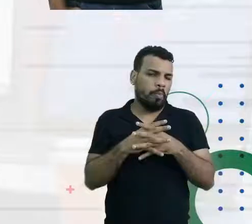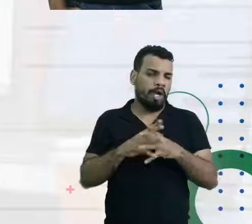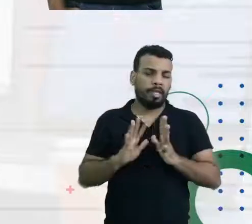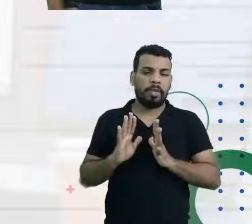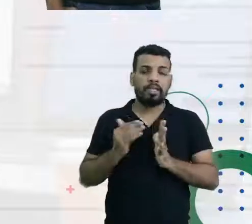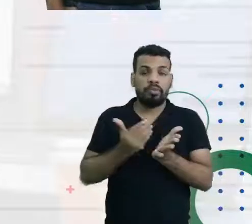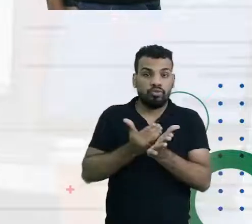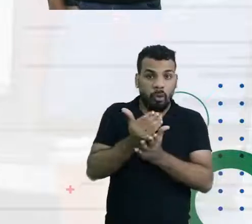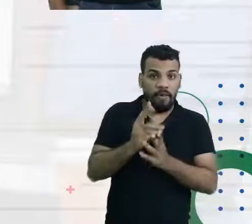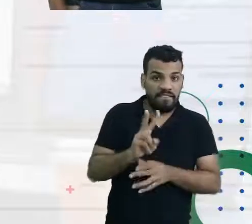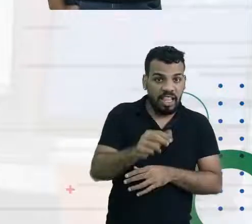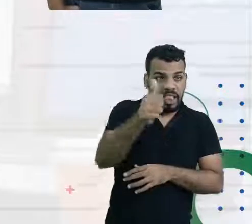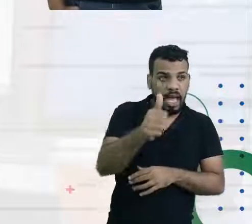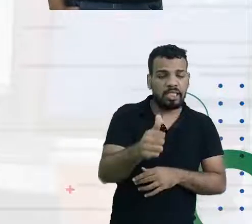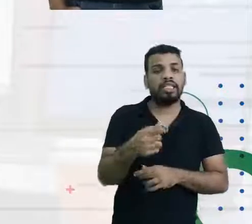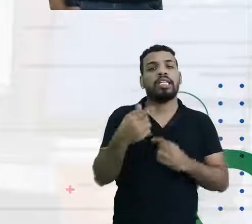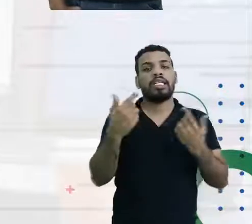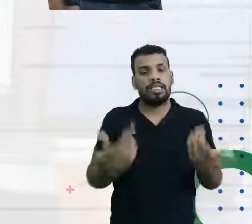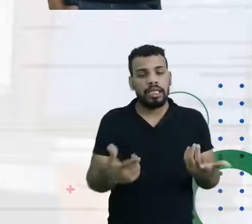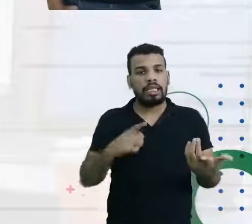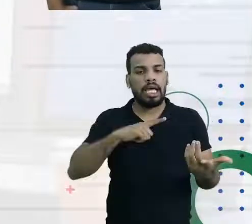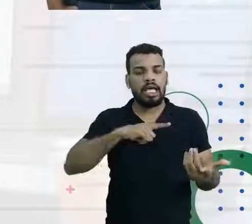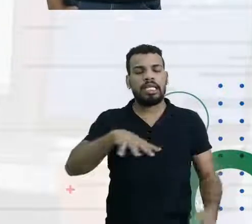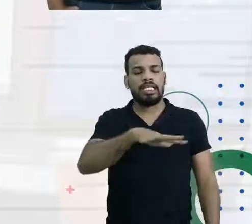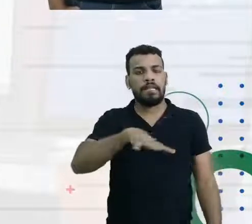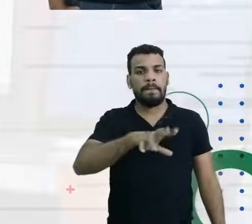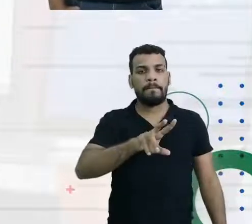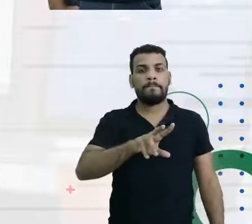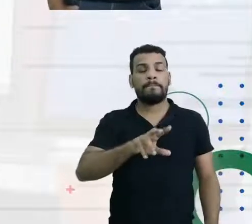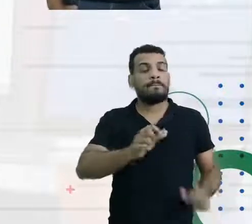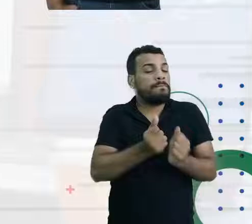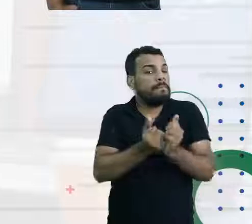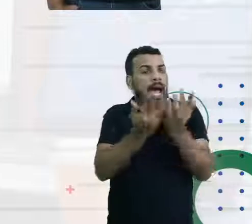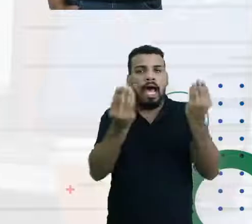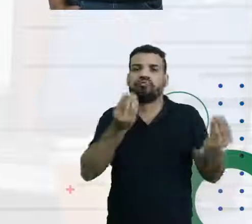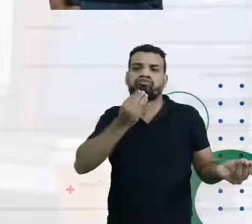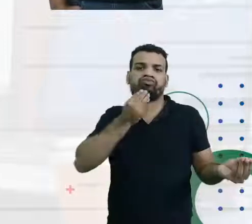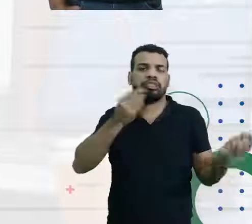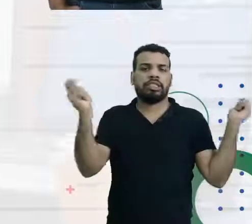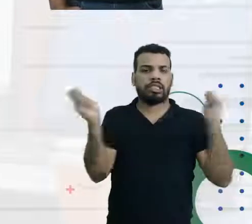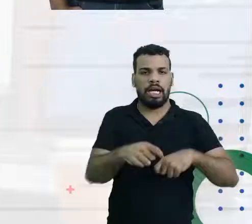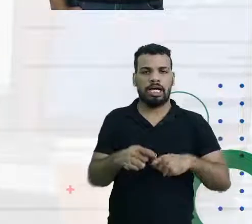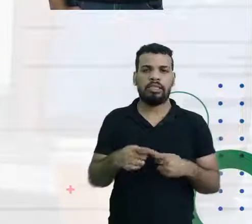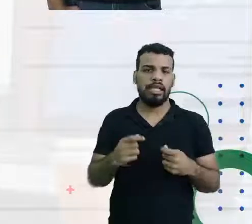começar com pixel art. Pixel art tem um mundo de possibilidades, como a gente já